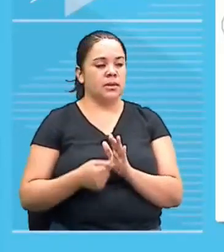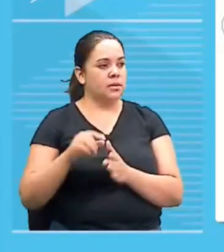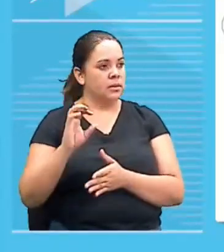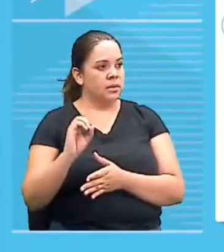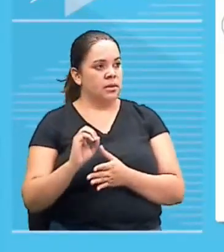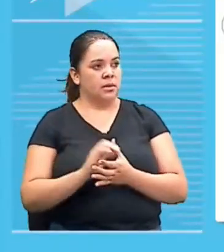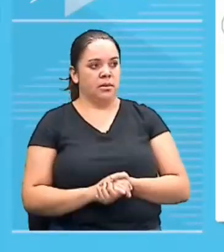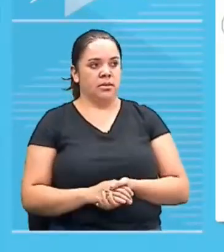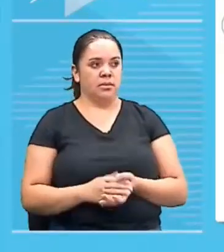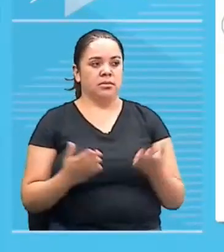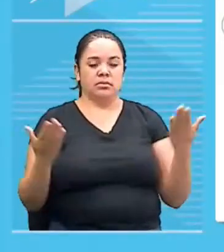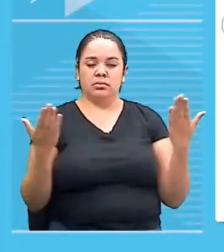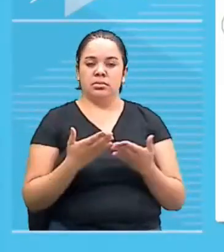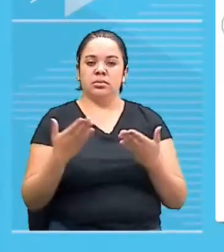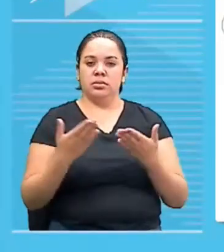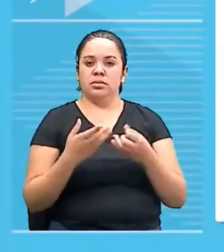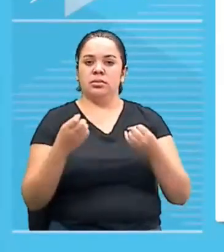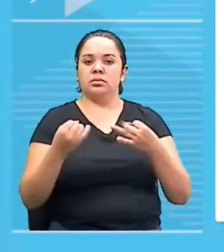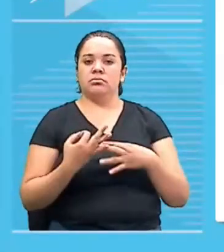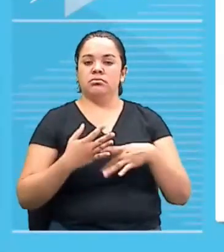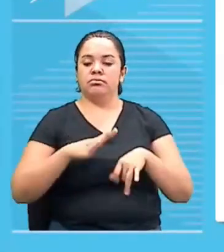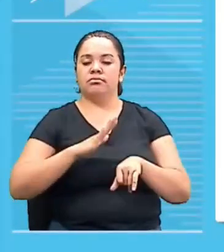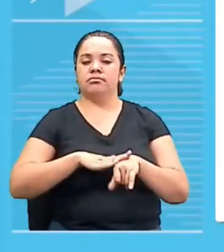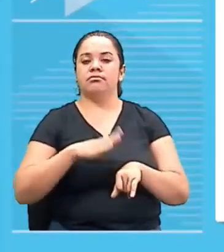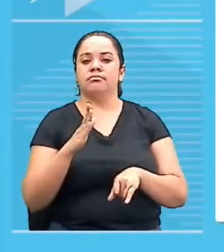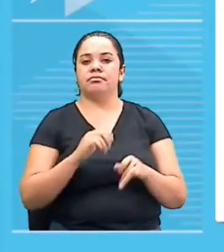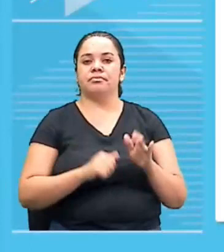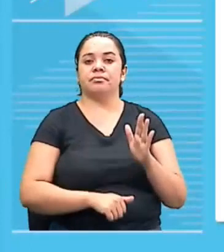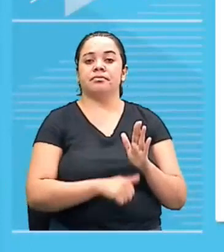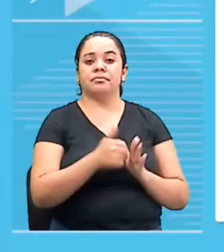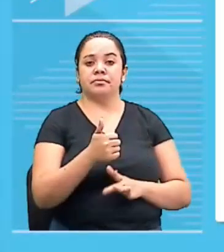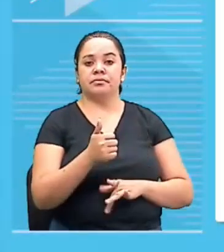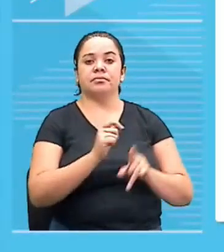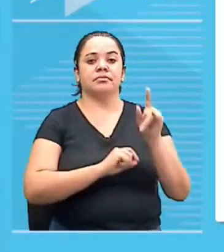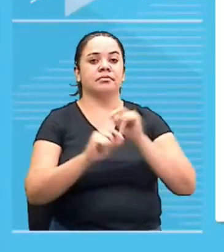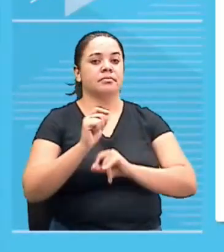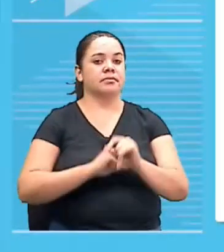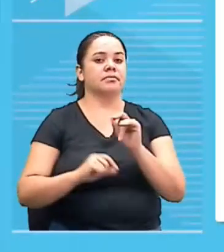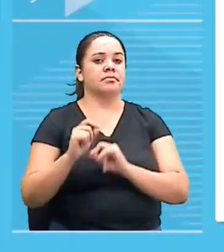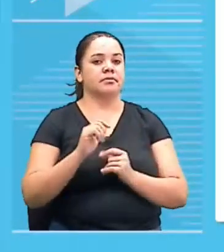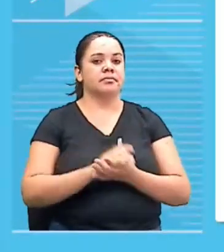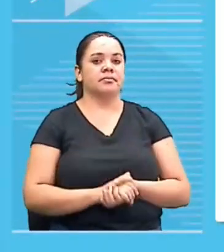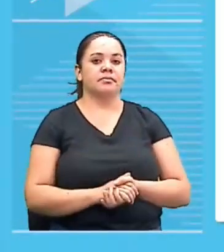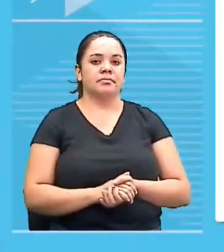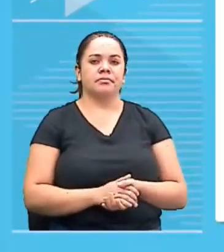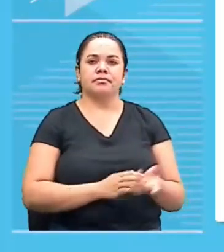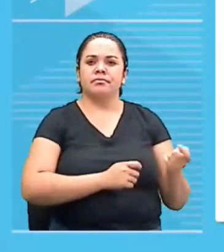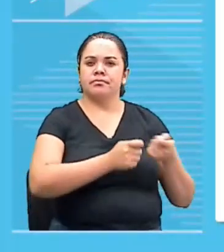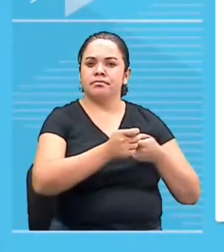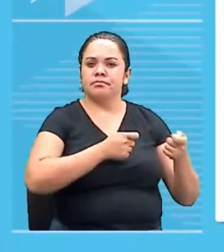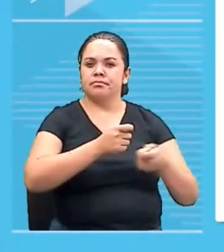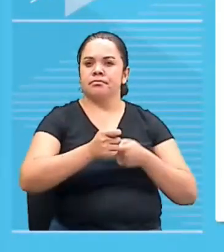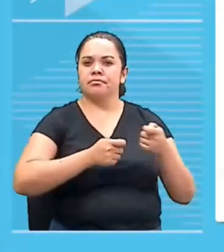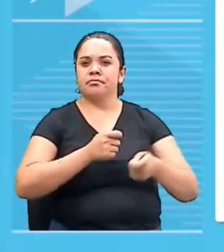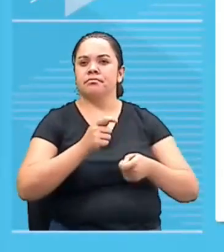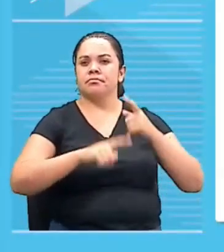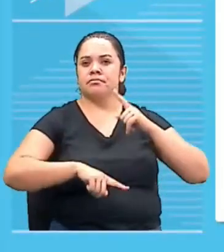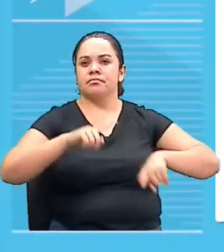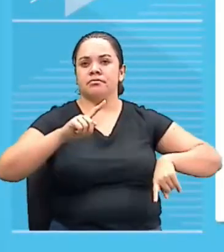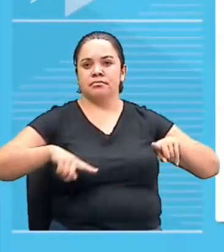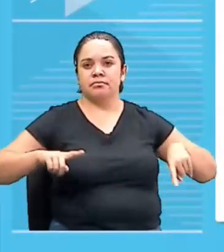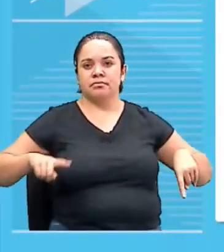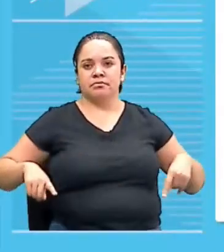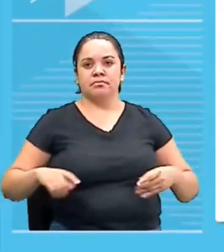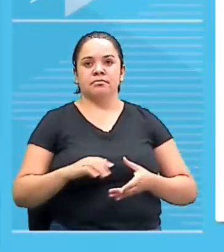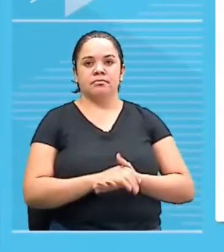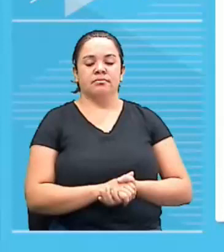nós iremos falar um pouquinho mais sobre elas. Primeiro ponto importante, né? É a monitoração de equipamentos. A